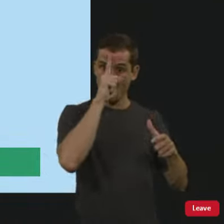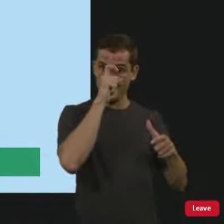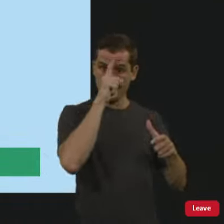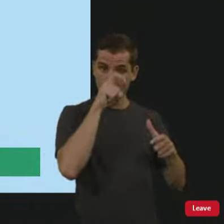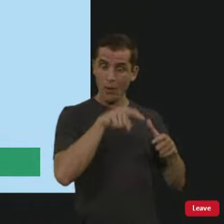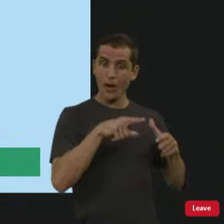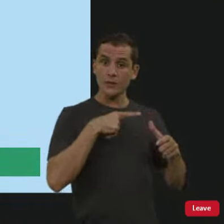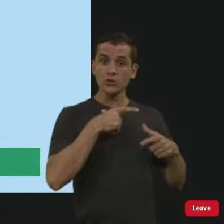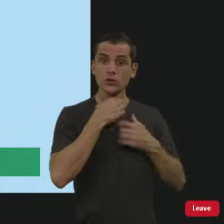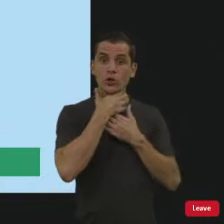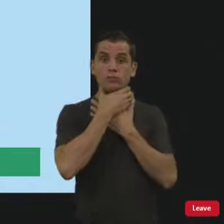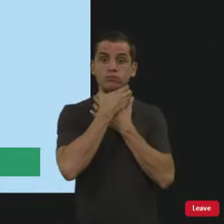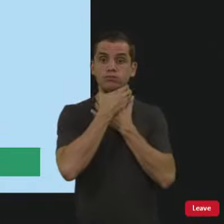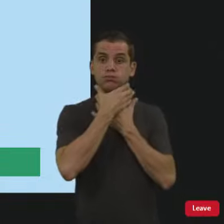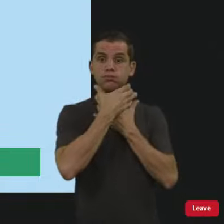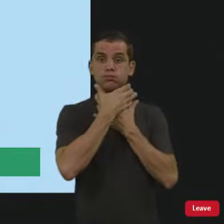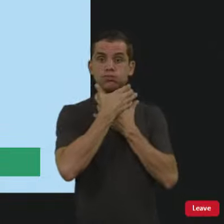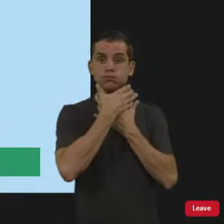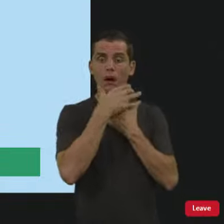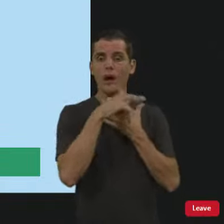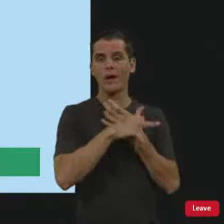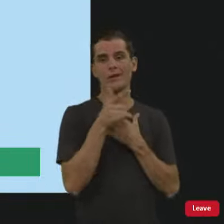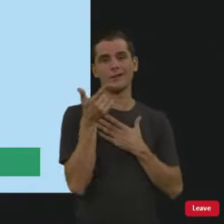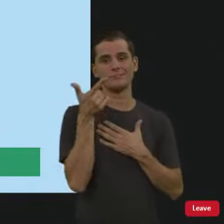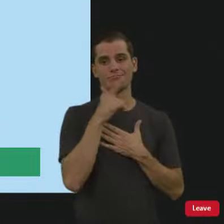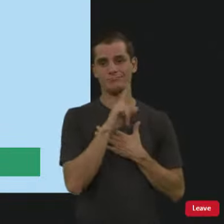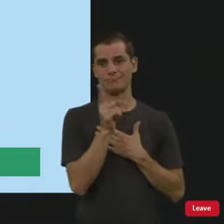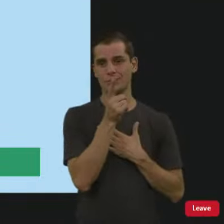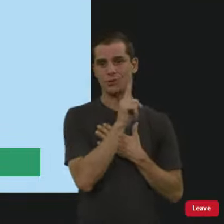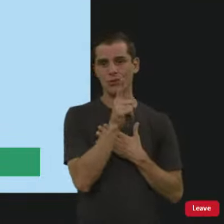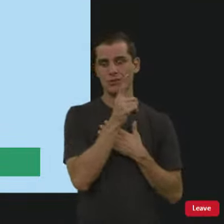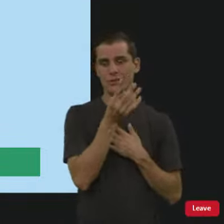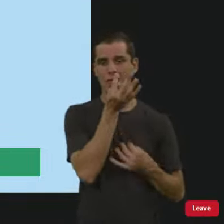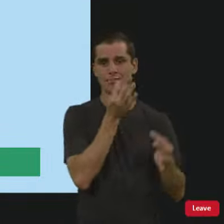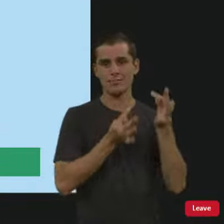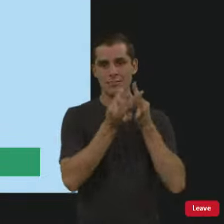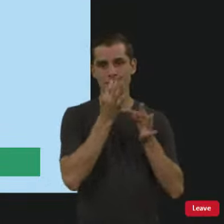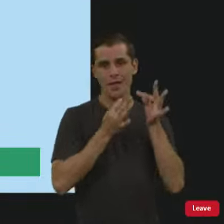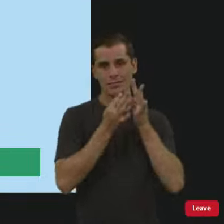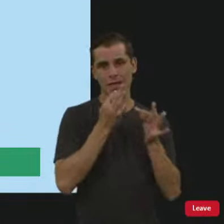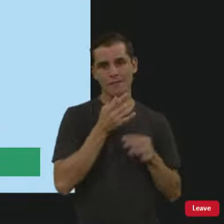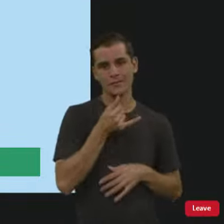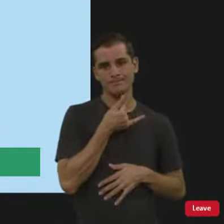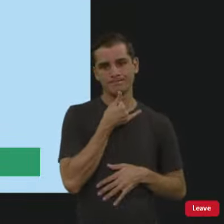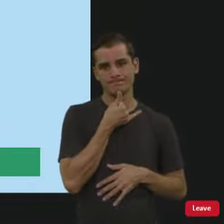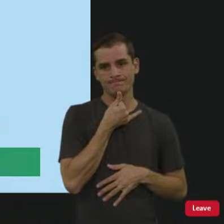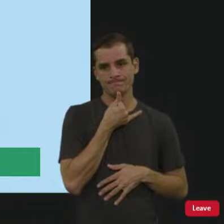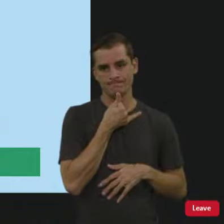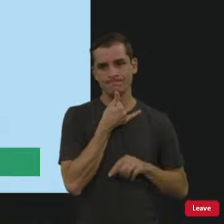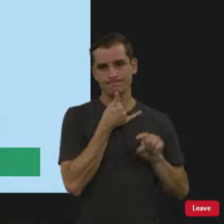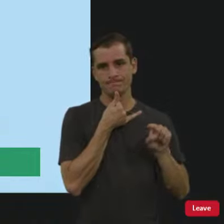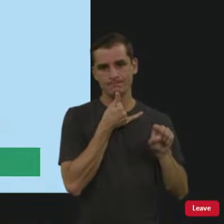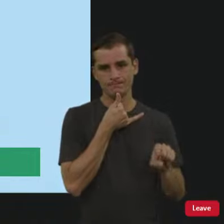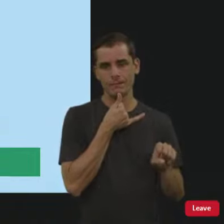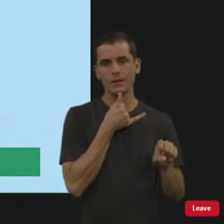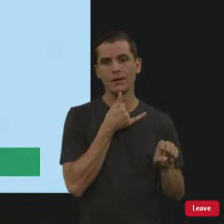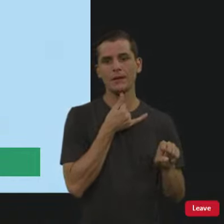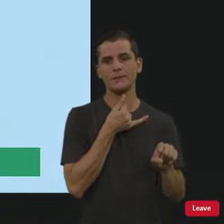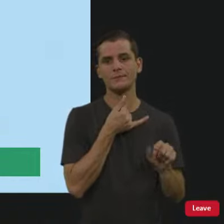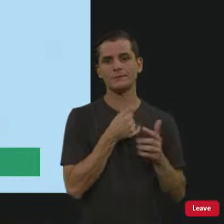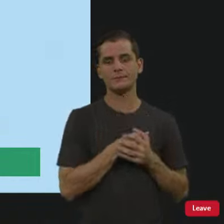glote, e, infelizmente, ela não foi tratada da forma adequada, apesar de ela ter lá o que a gente entrega